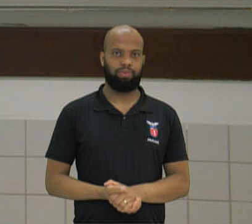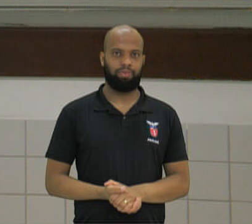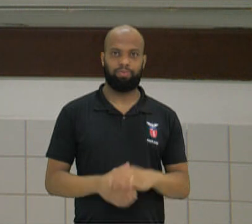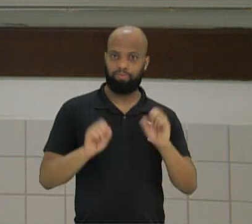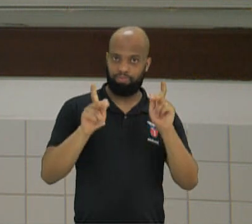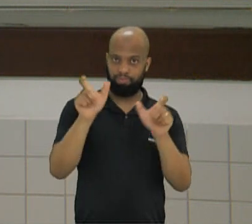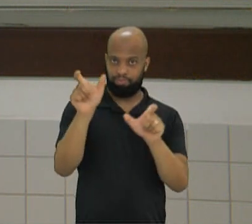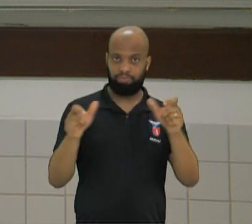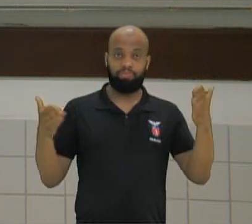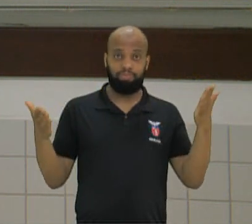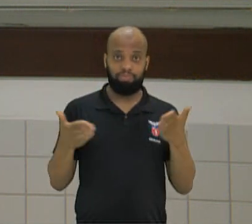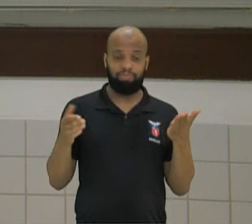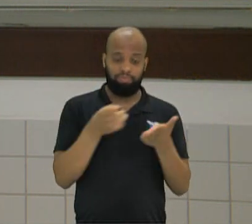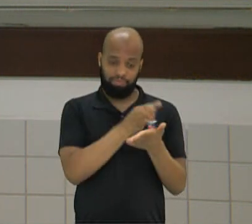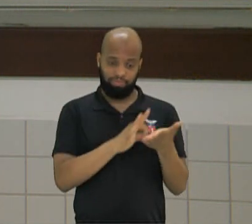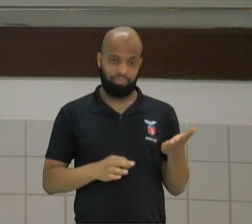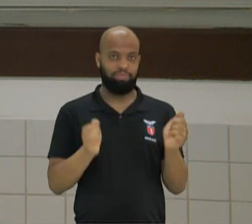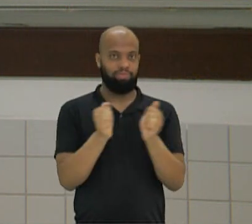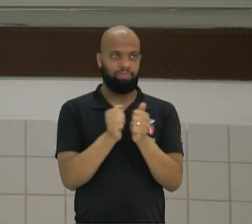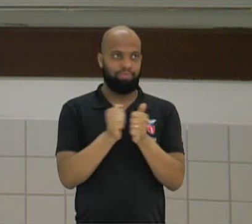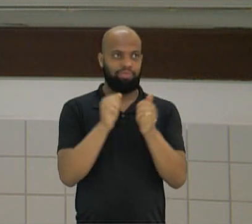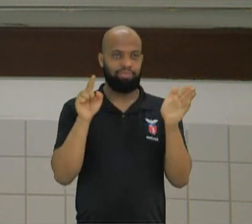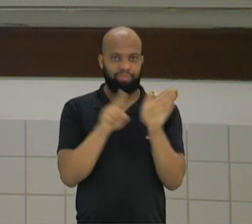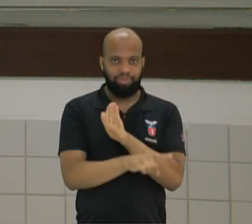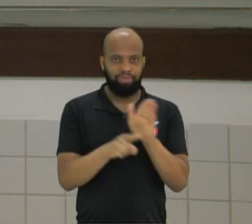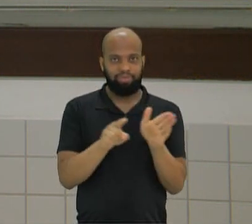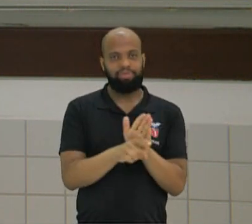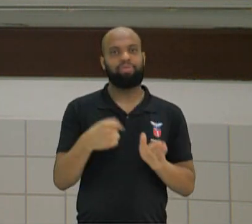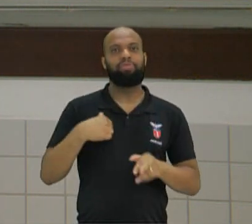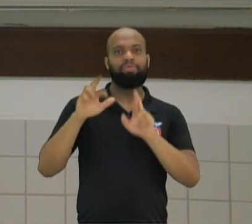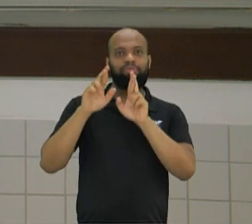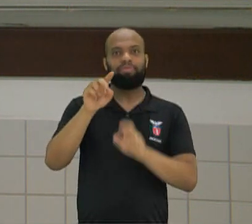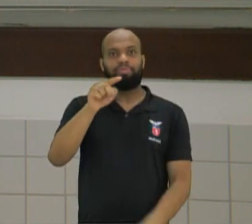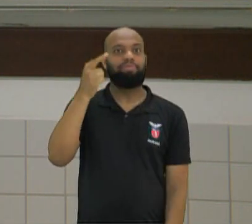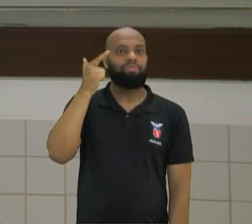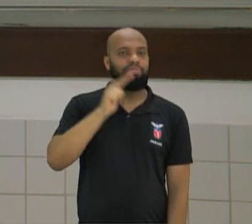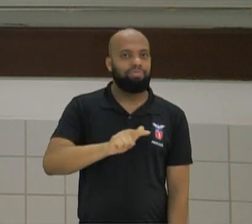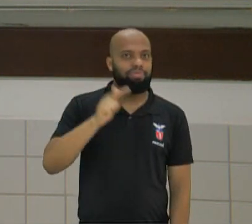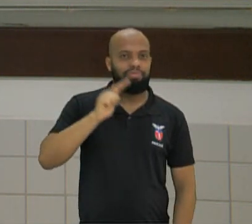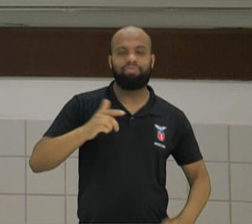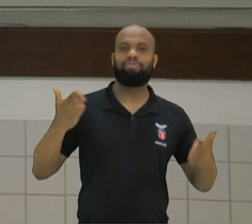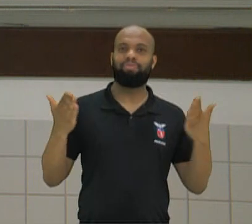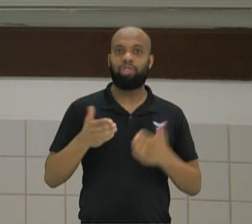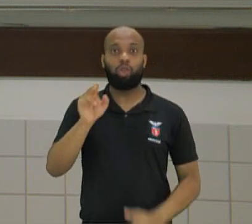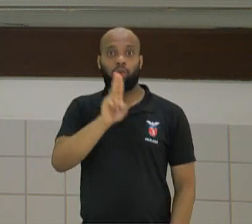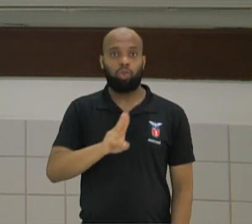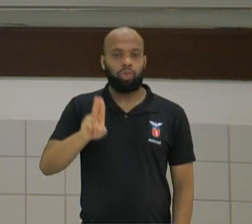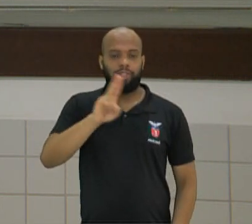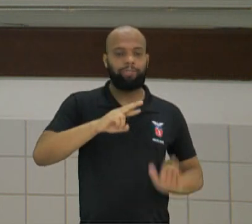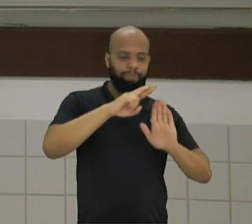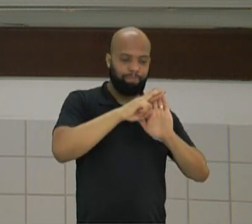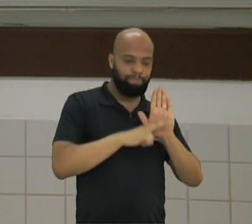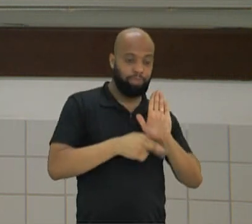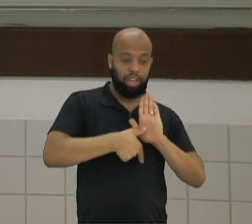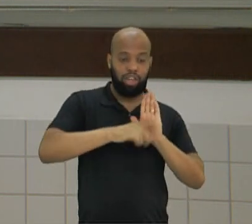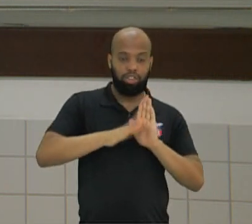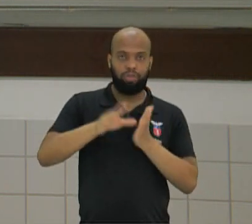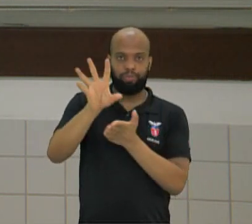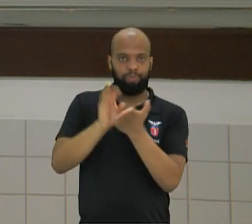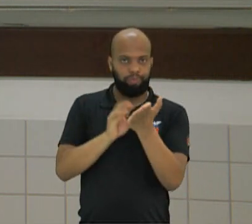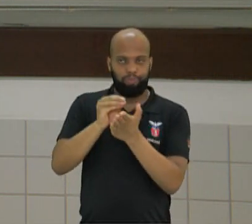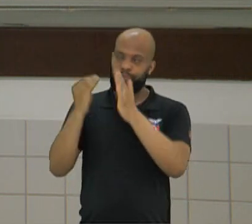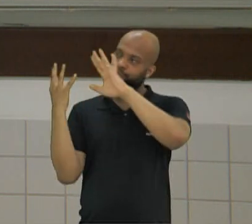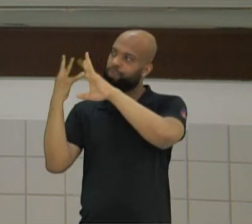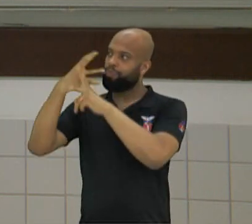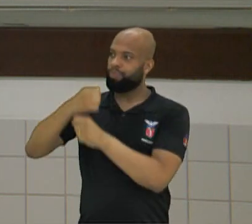Muito bem, pessoal. Agora nós vamos fazer a correção desse exercício. Eu espero que você tenha conseguido usar as ideias que nós anotamos, que nós